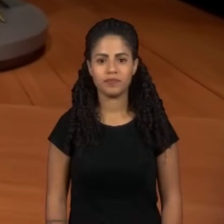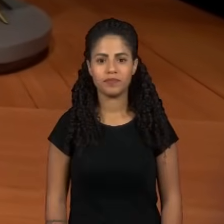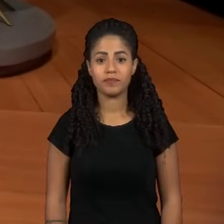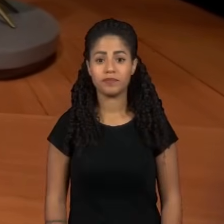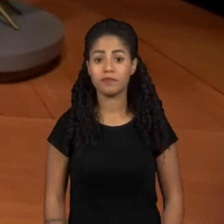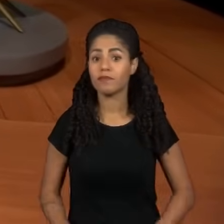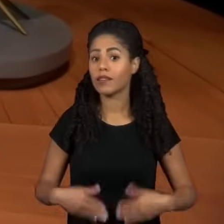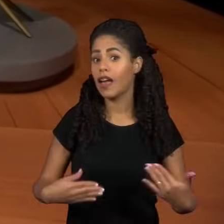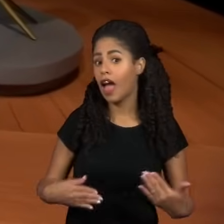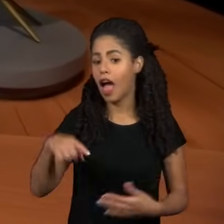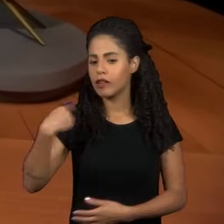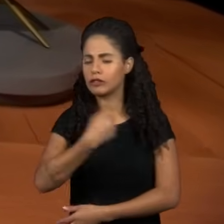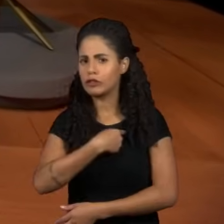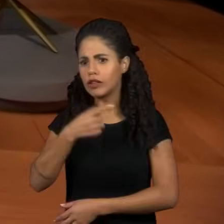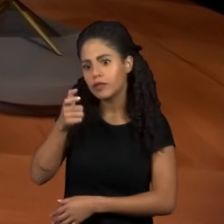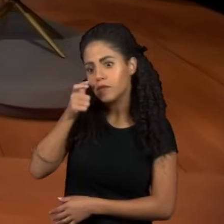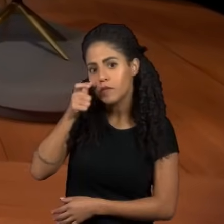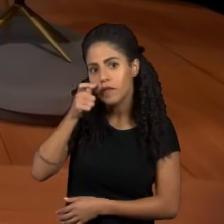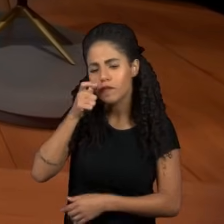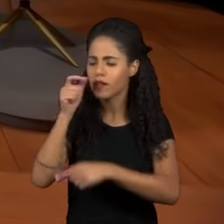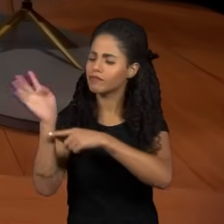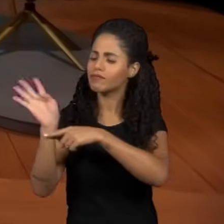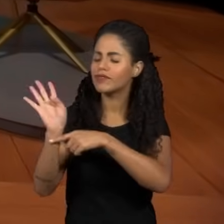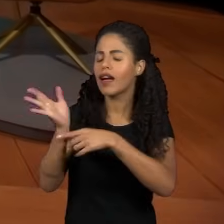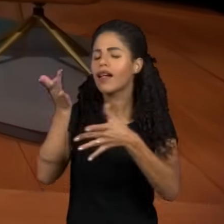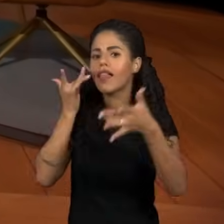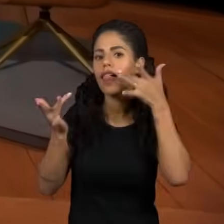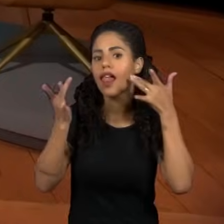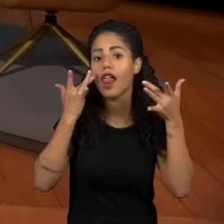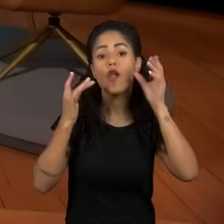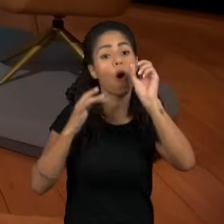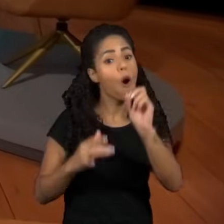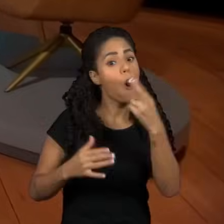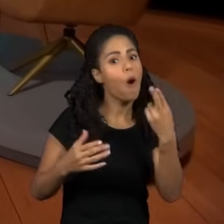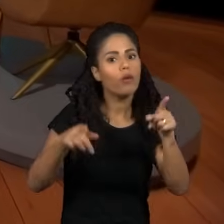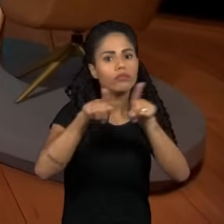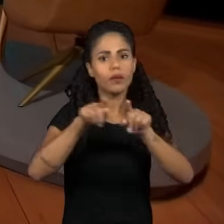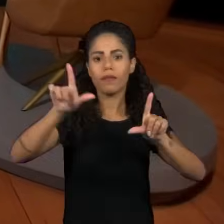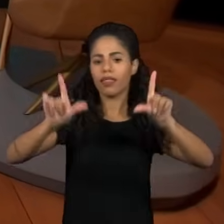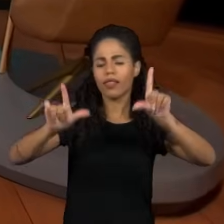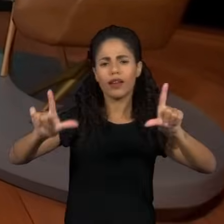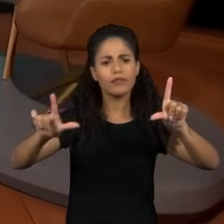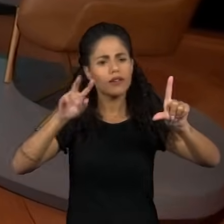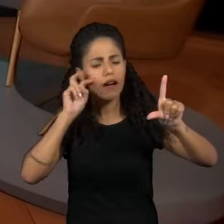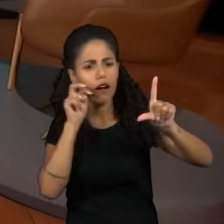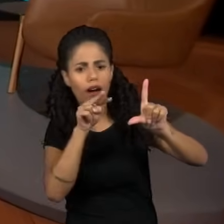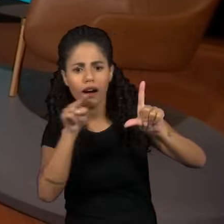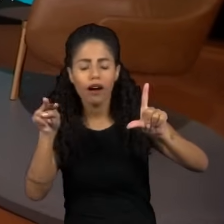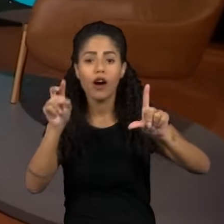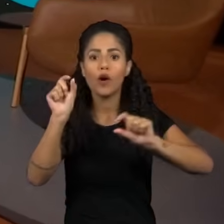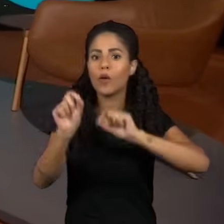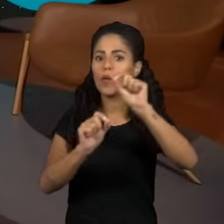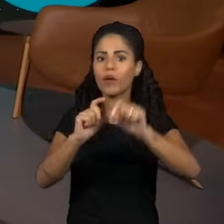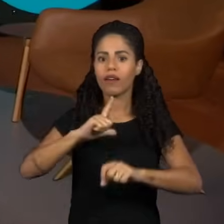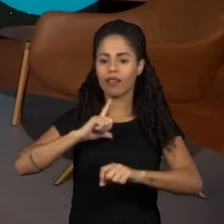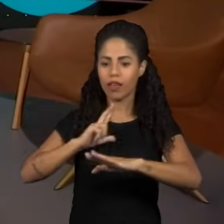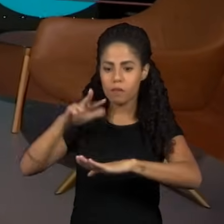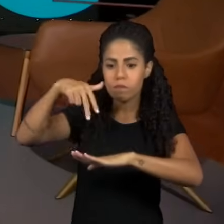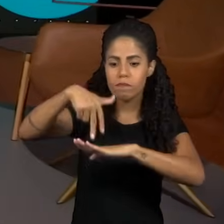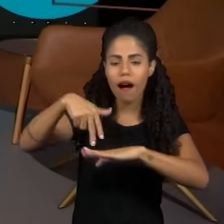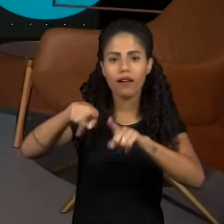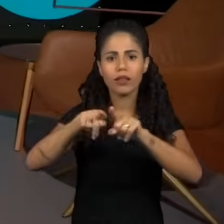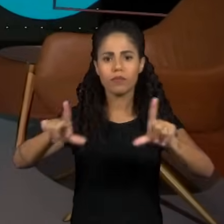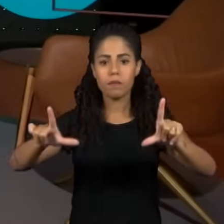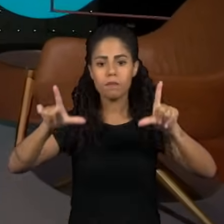seja lá o que for que a gente vai assistir no teatro, no cinema ou mesmo na televisão, o que aparece nos palcos e nas telas é